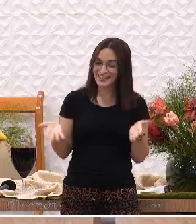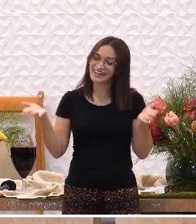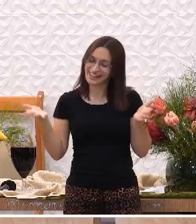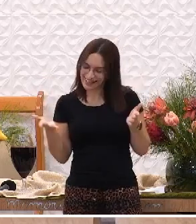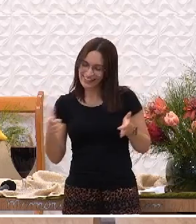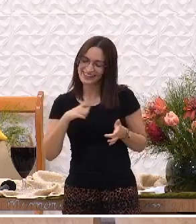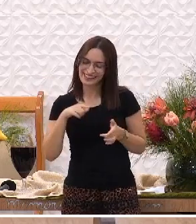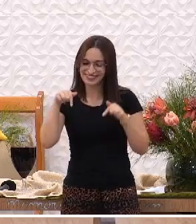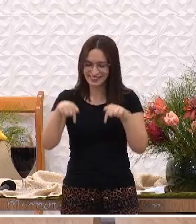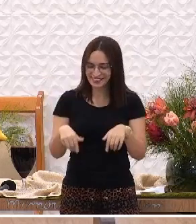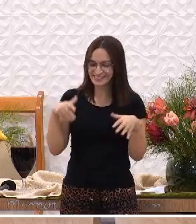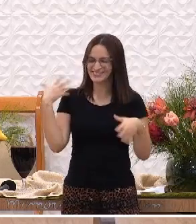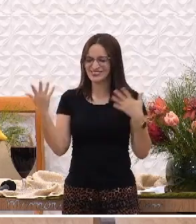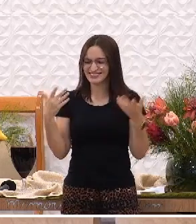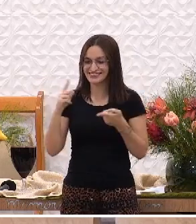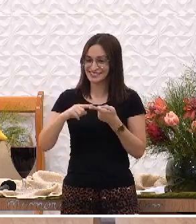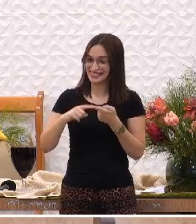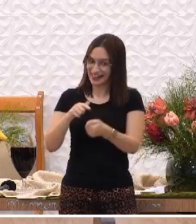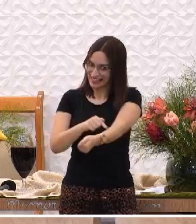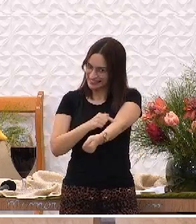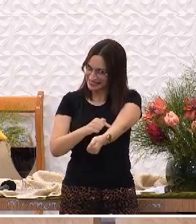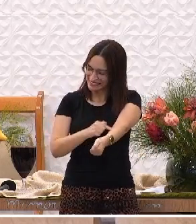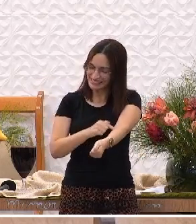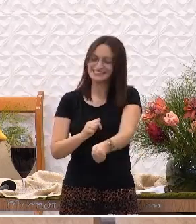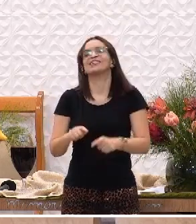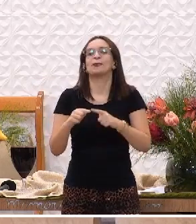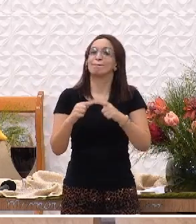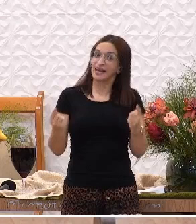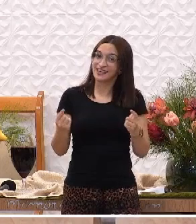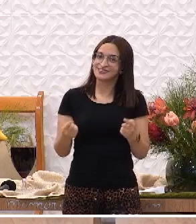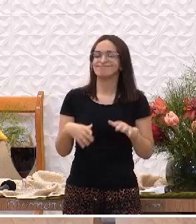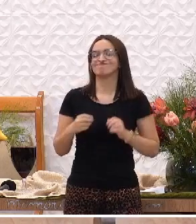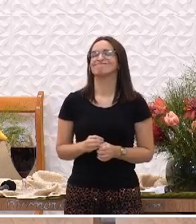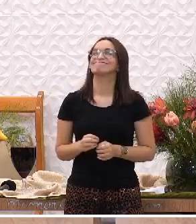alegria também e um pouco de nervosismo, mas vai dar tudo certo.